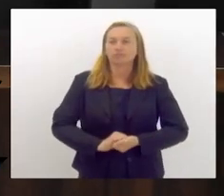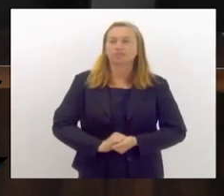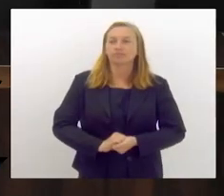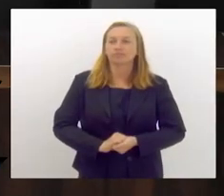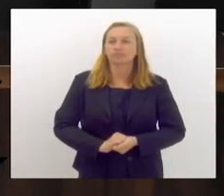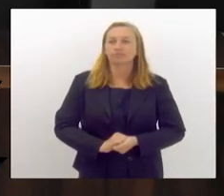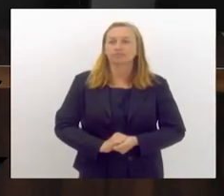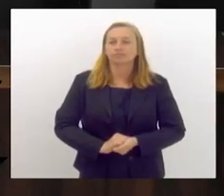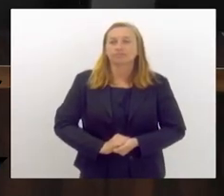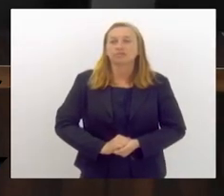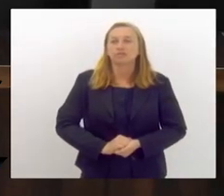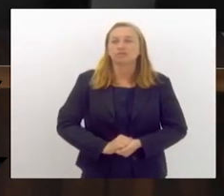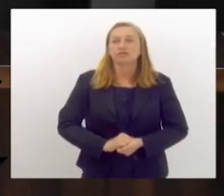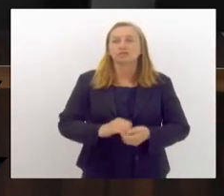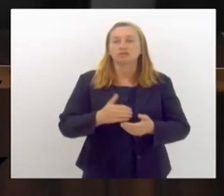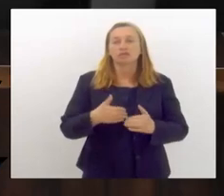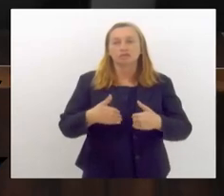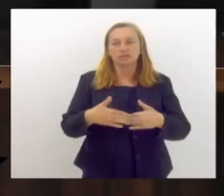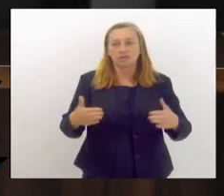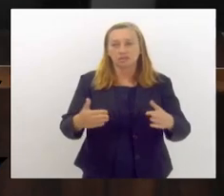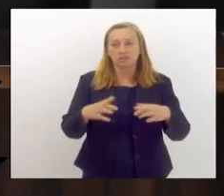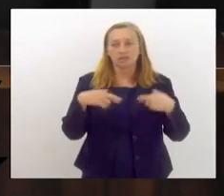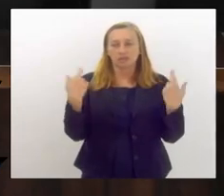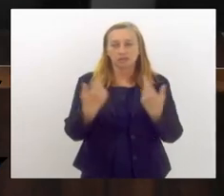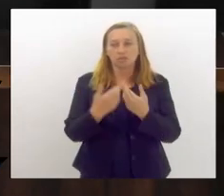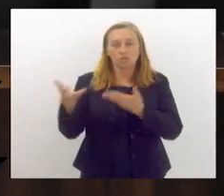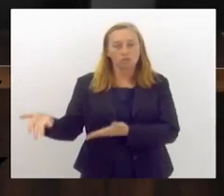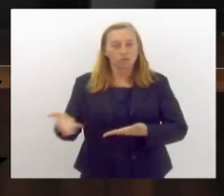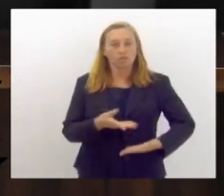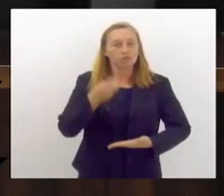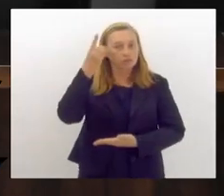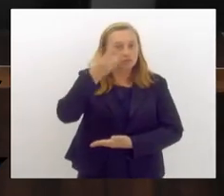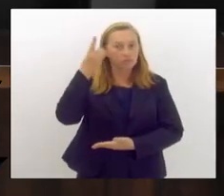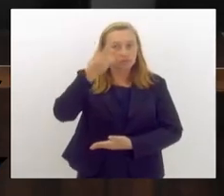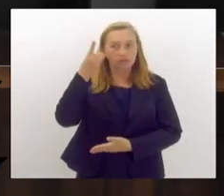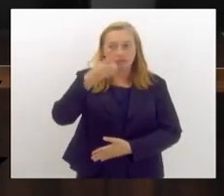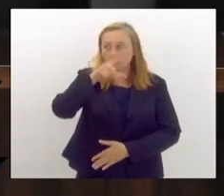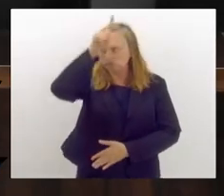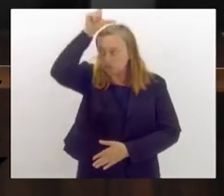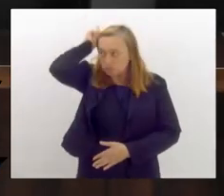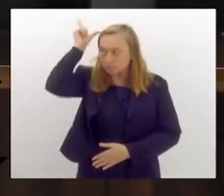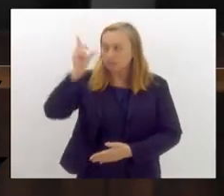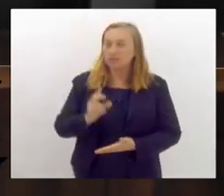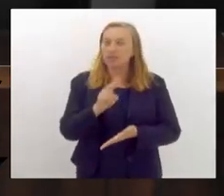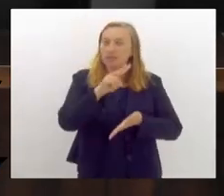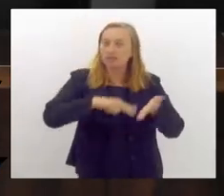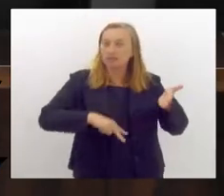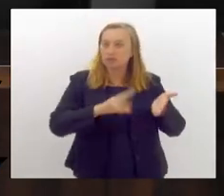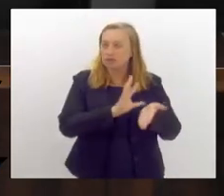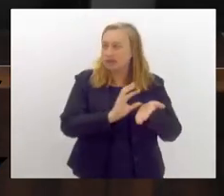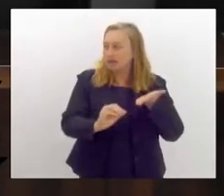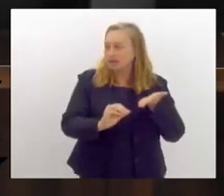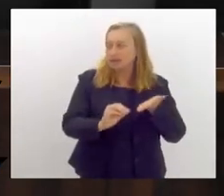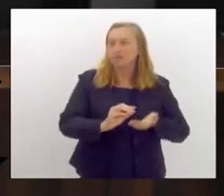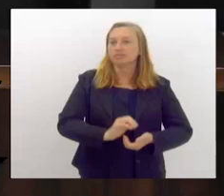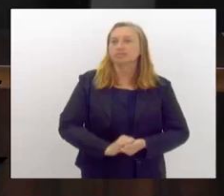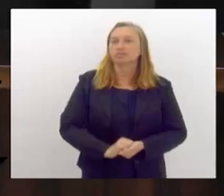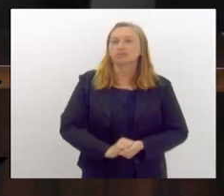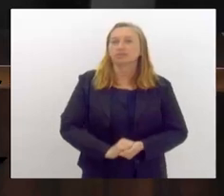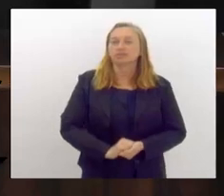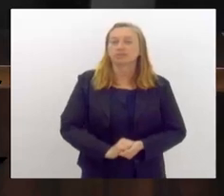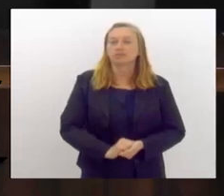Está aberta a sessão. A presidência convida o nobre deputado Luiz Paulo para fazer leitura da ata